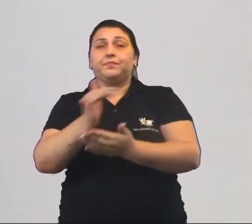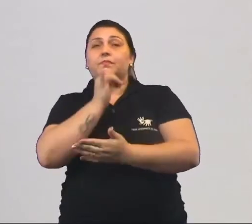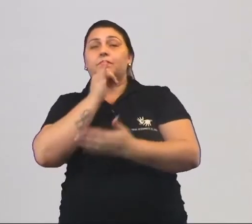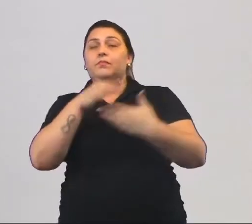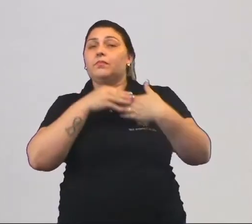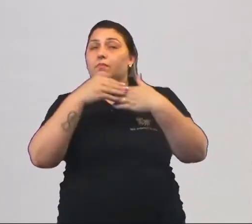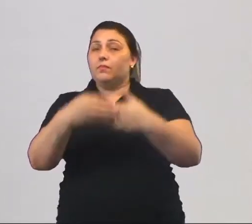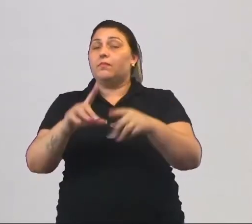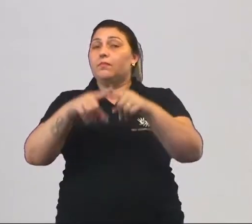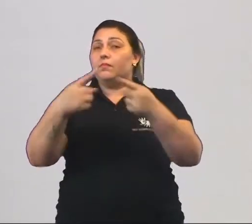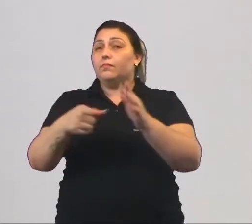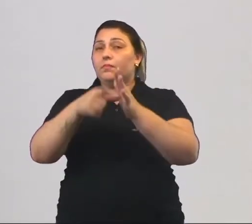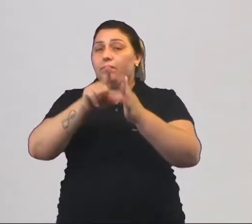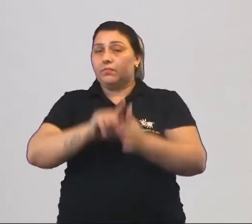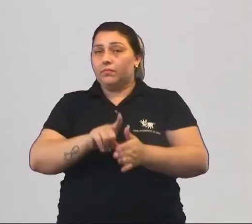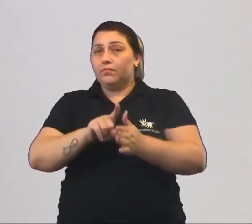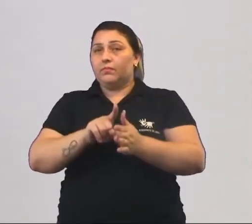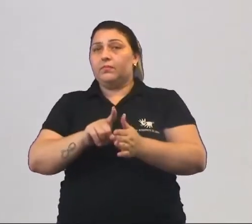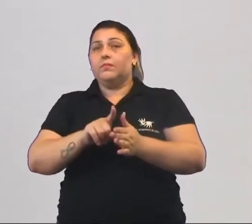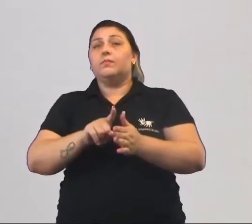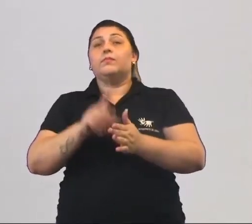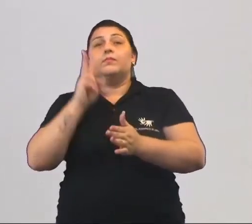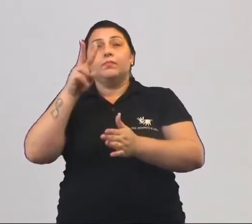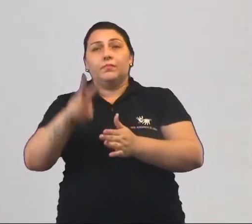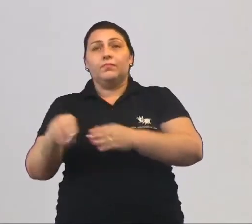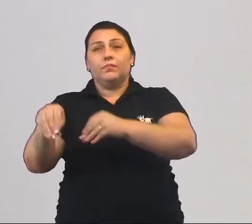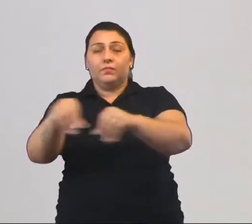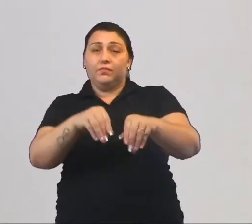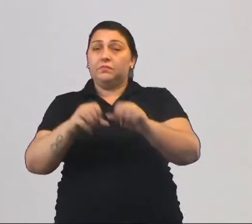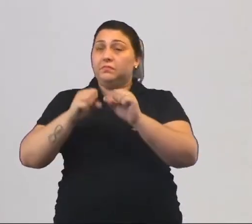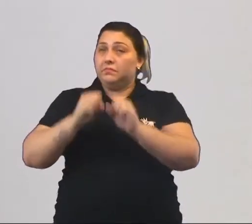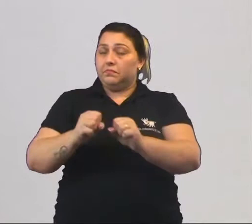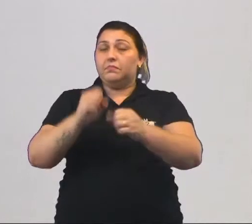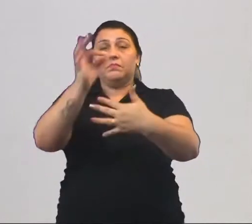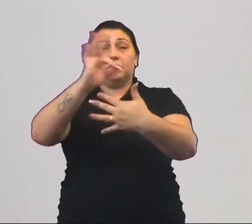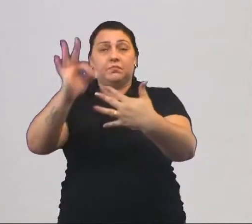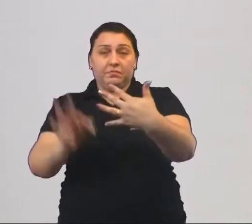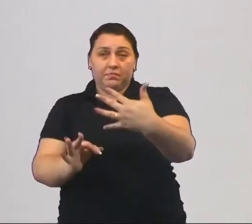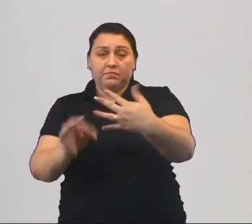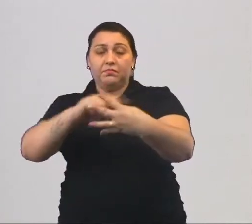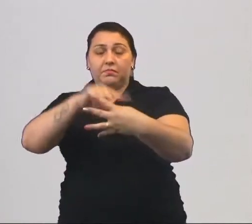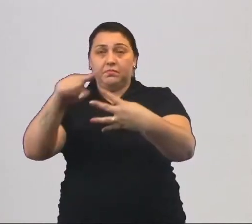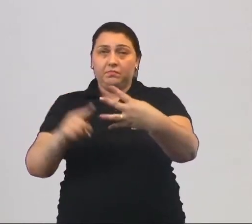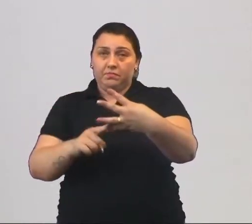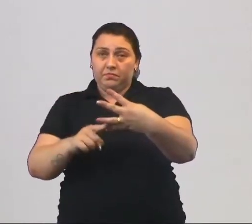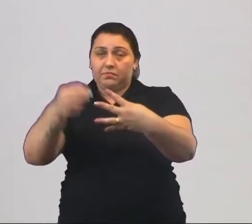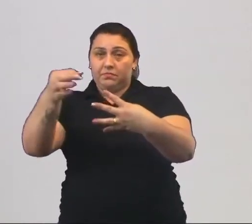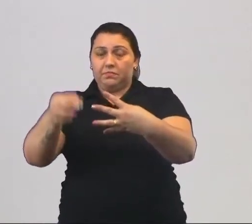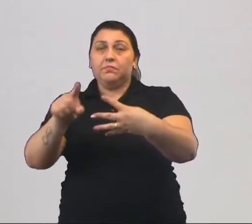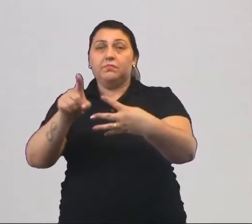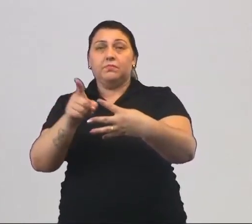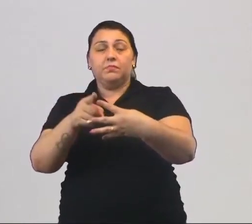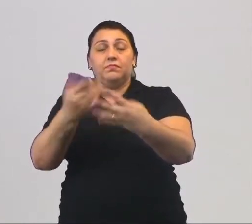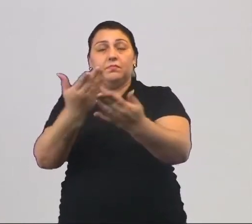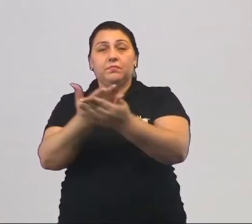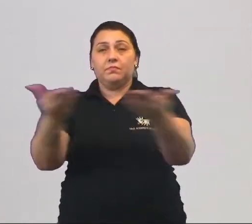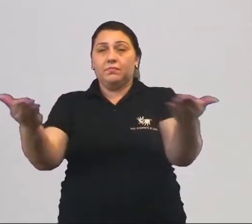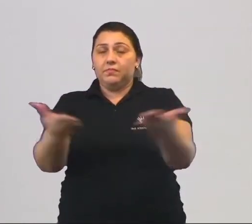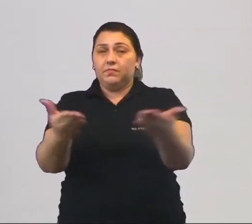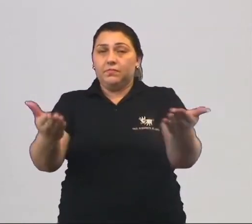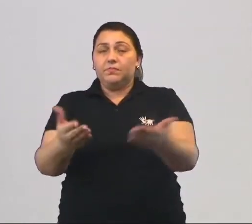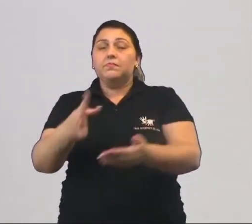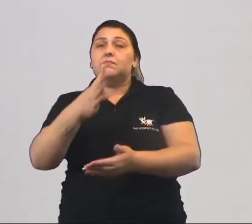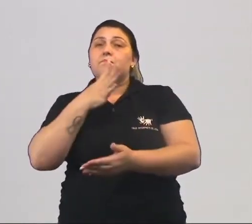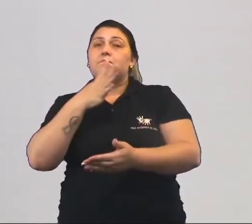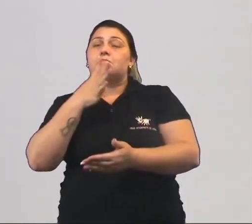que eu trouxe, mas antes disso, nós vimos que os solos eles podem ser classificados em 4 tipos, certo? E na aula de hoje, nós